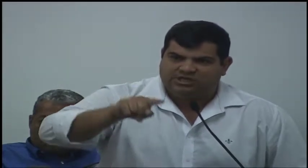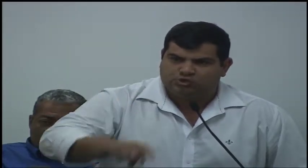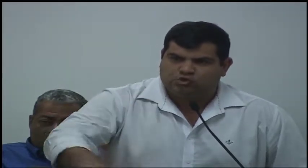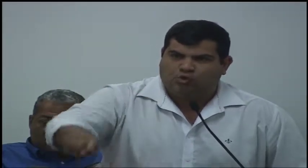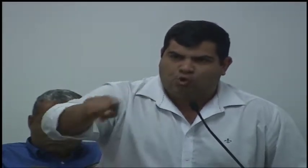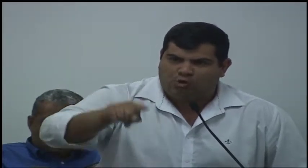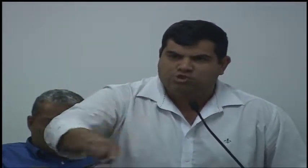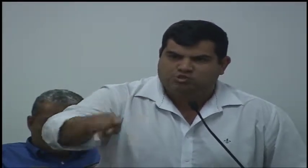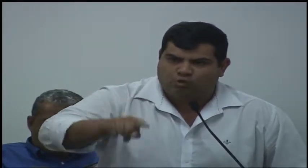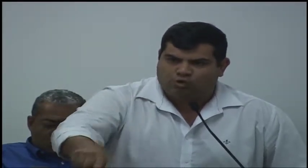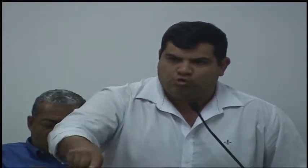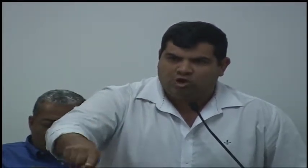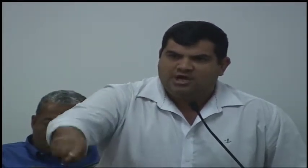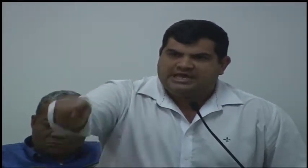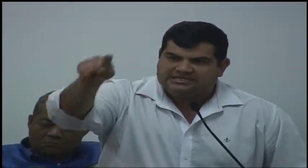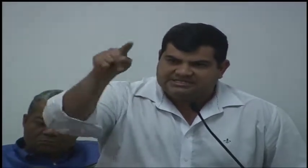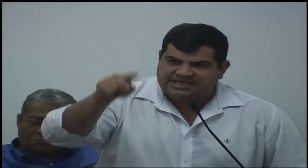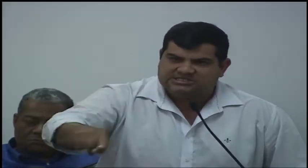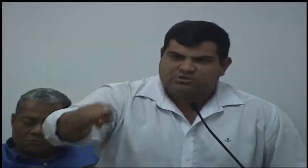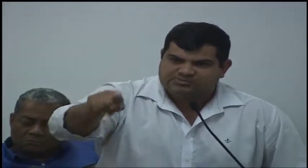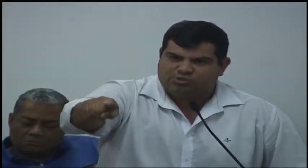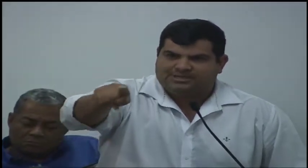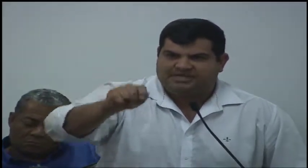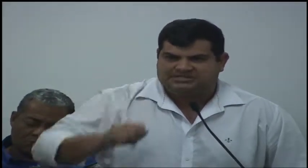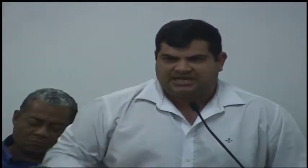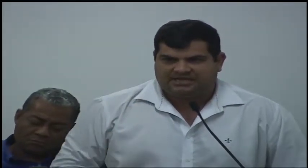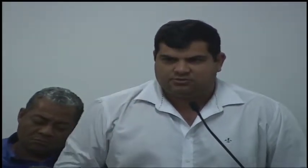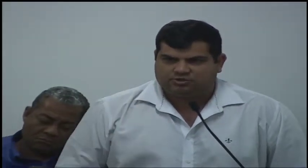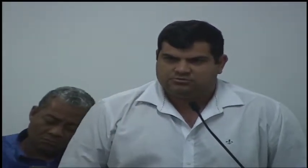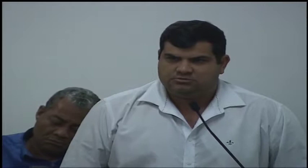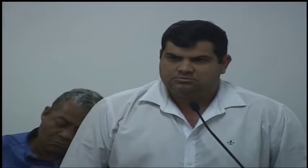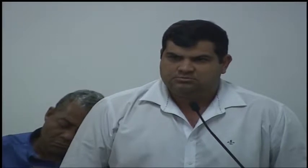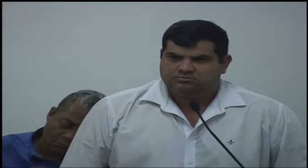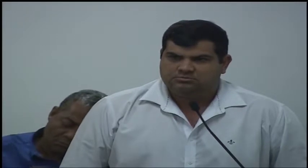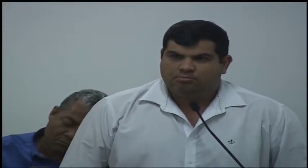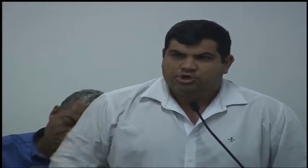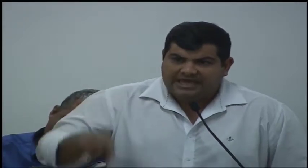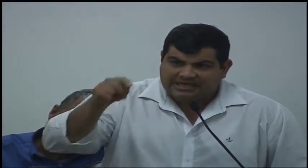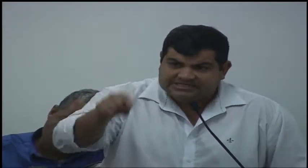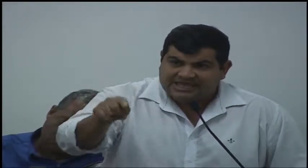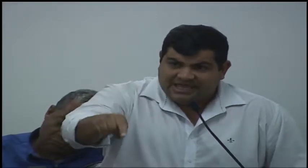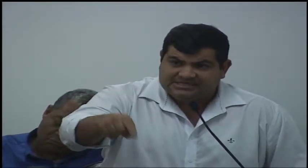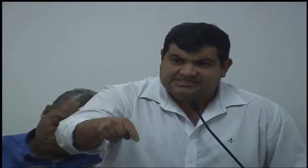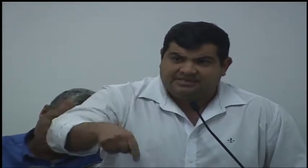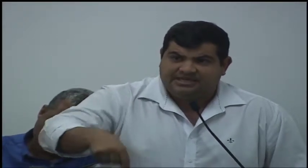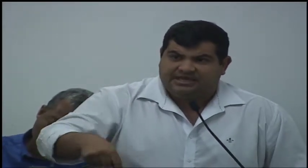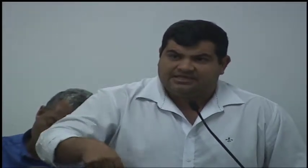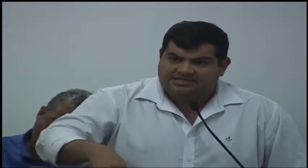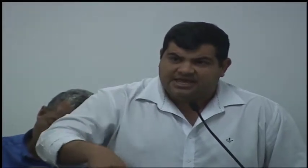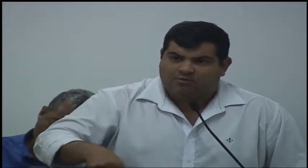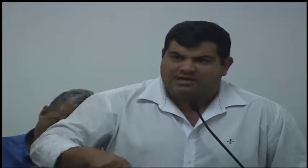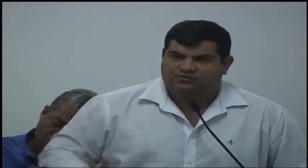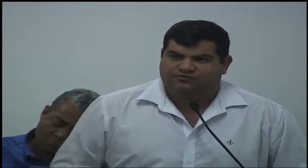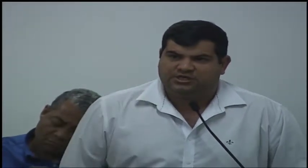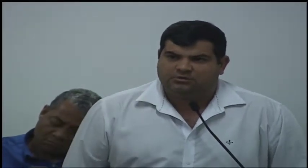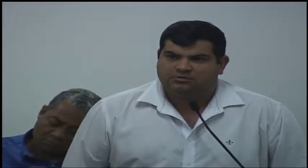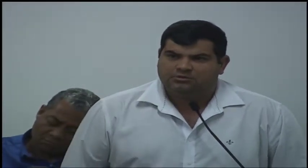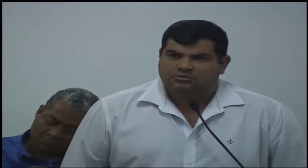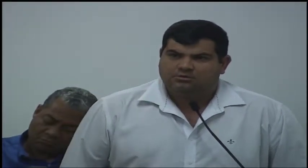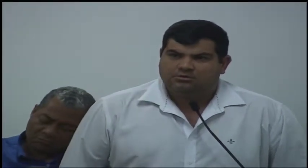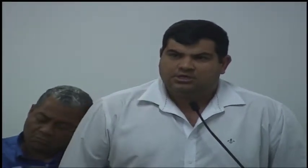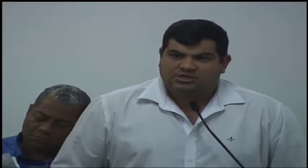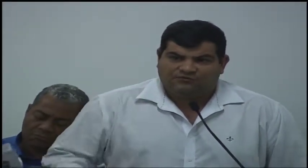os filhos como escudo, que eles sejam responsabilizados. Porque eles detêm a guarda do